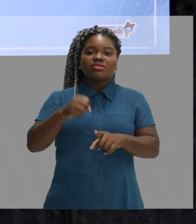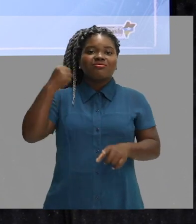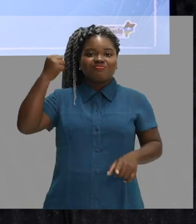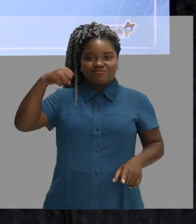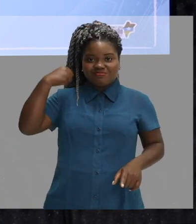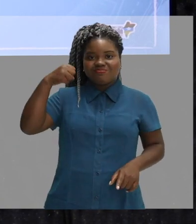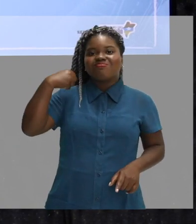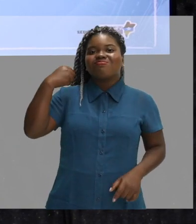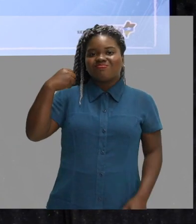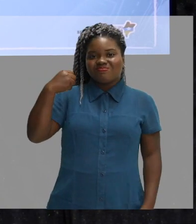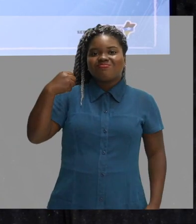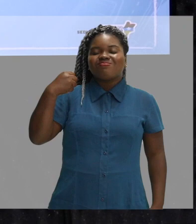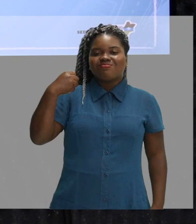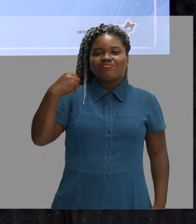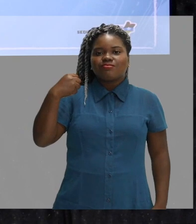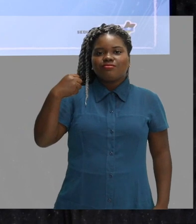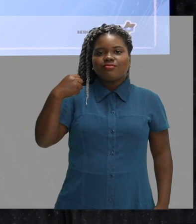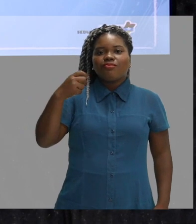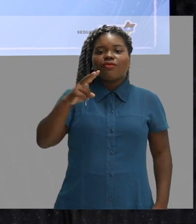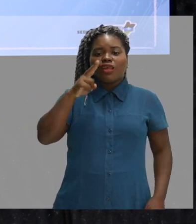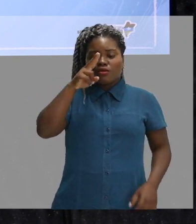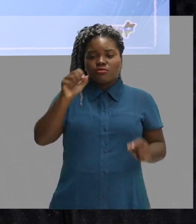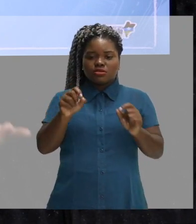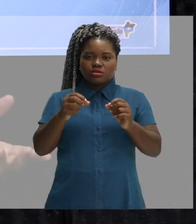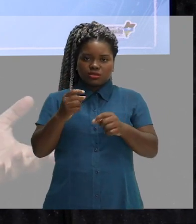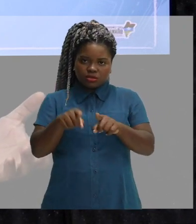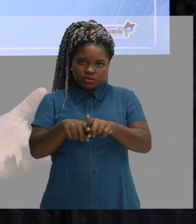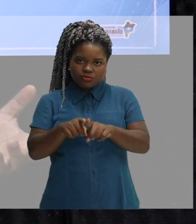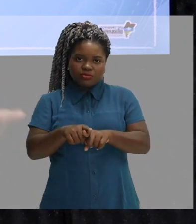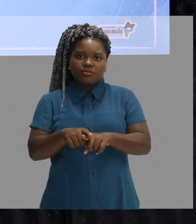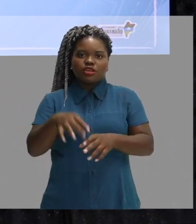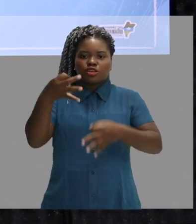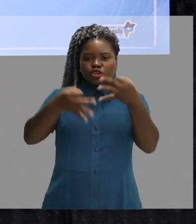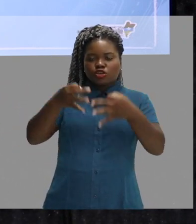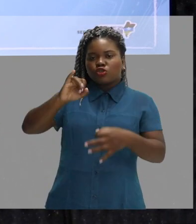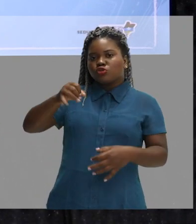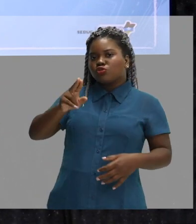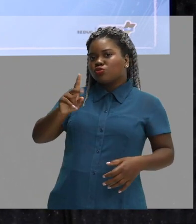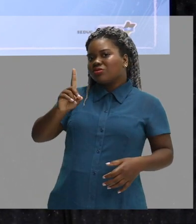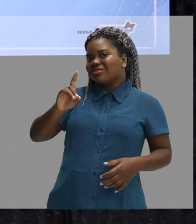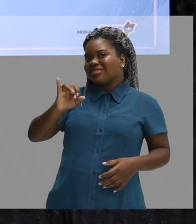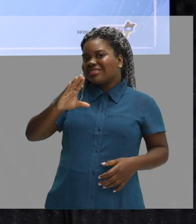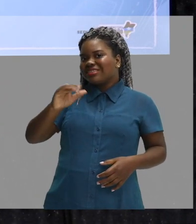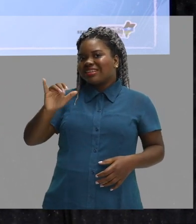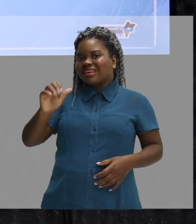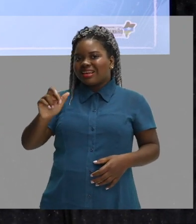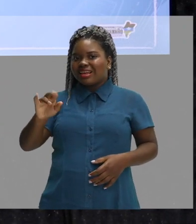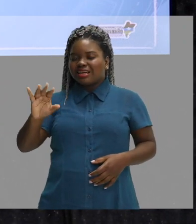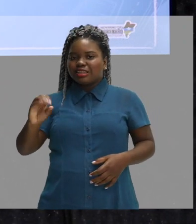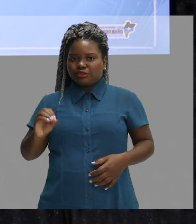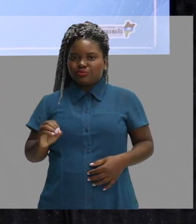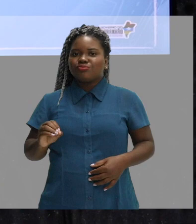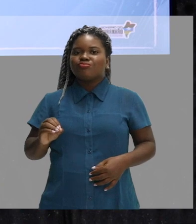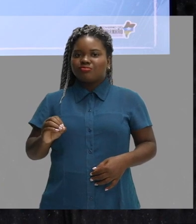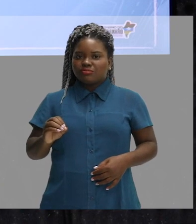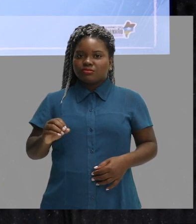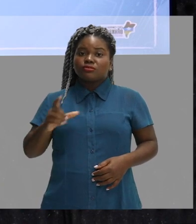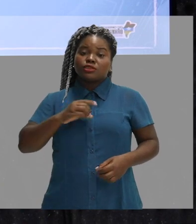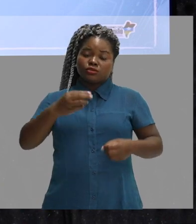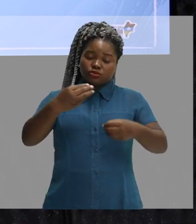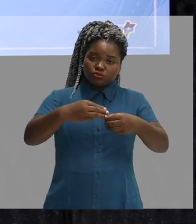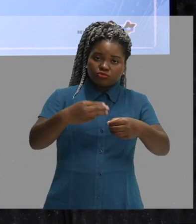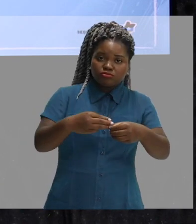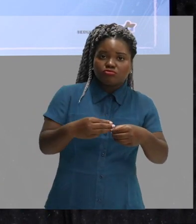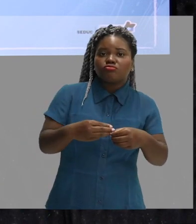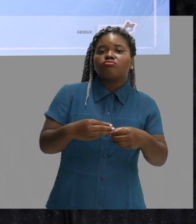Certinho? E o Poder Judiciário também tem suas representações. As comarcas judiciárias dos